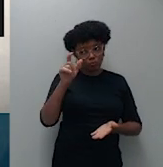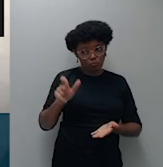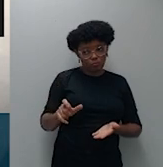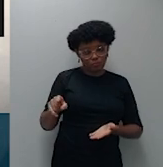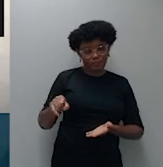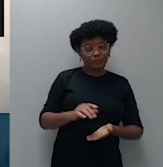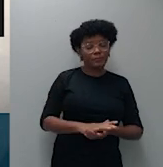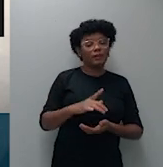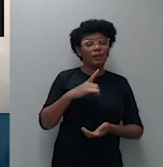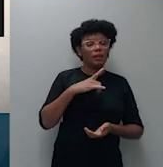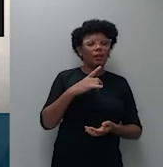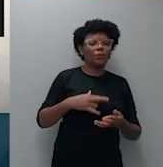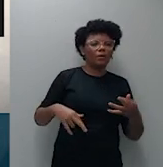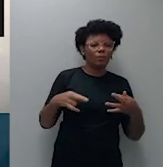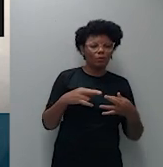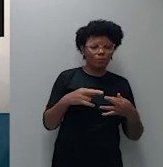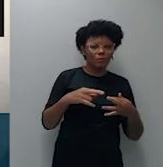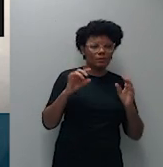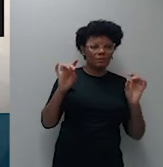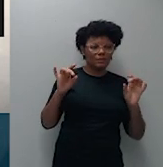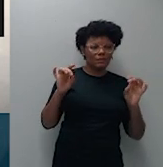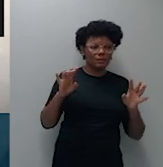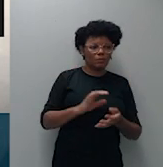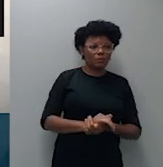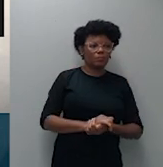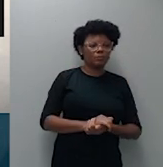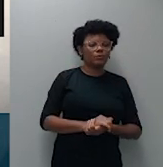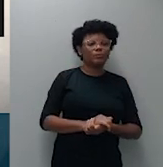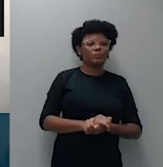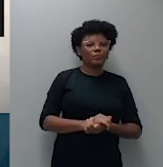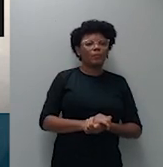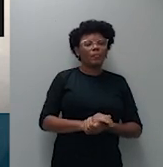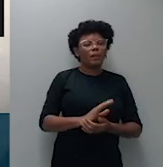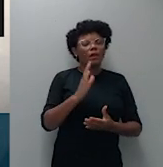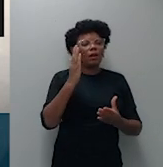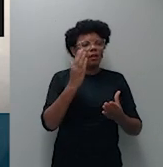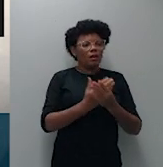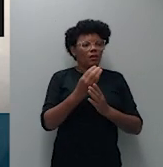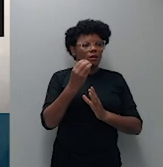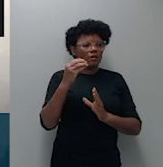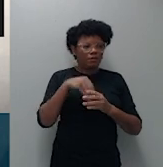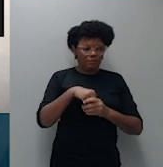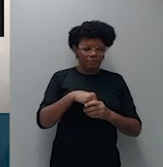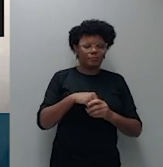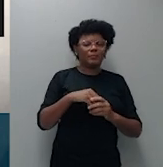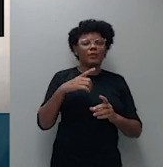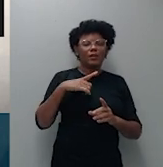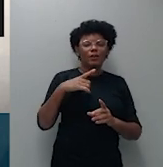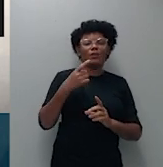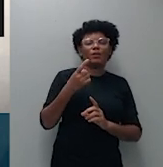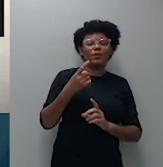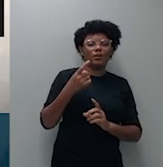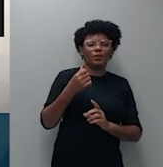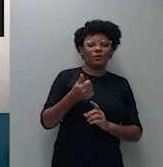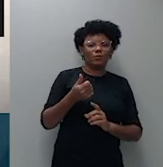excelência ao recurso especial agravo interno no recurso especial